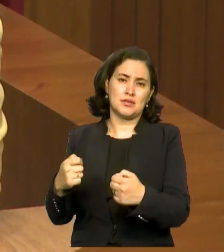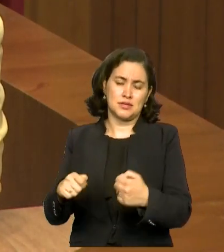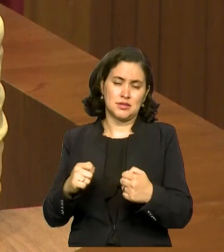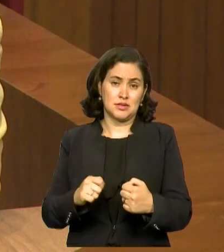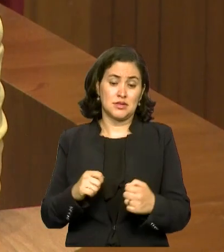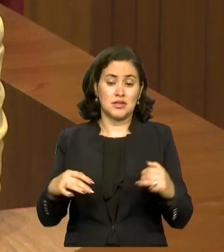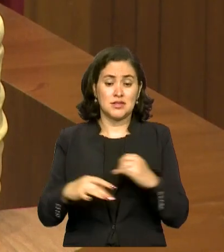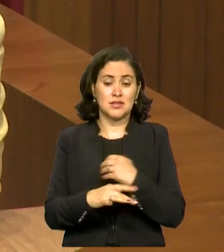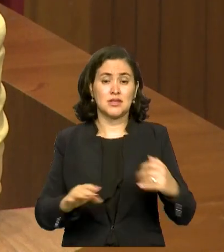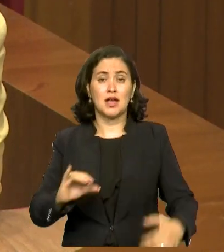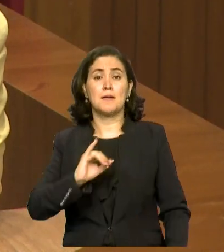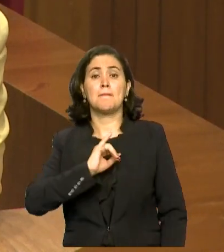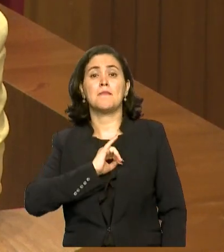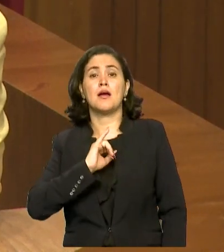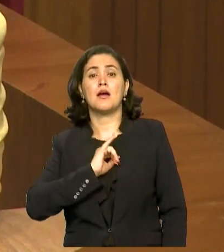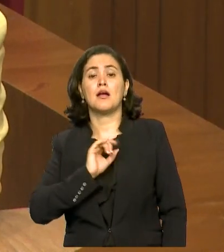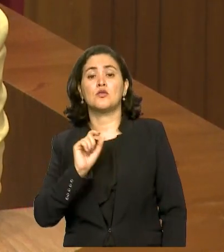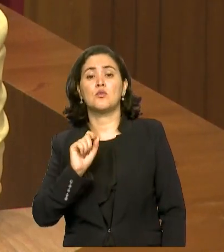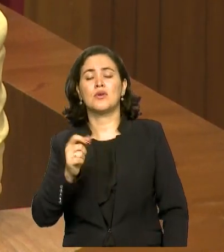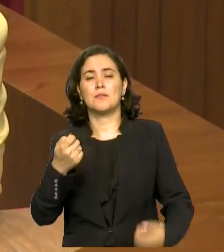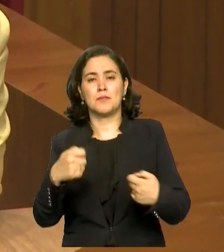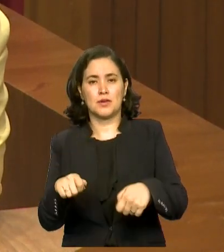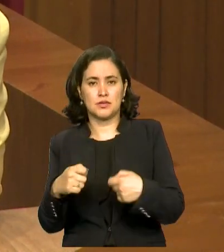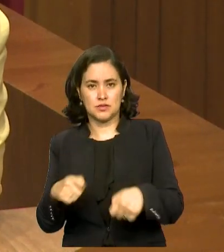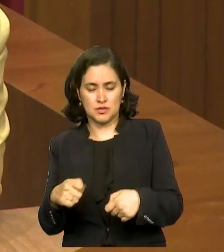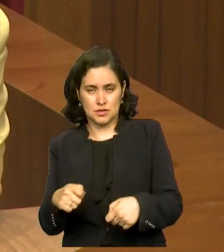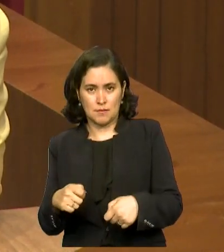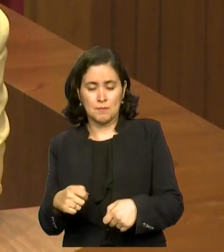me propus a destinar